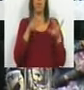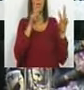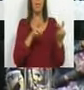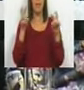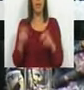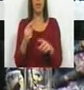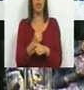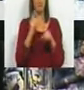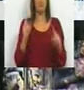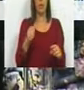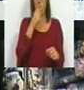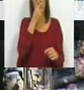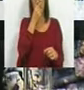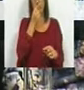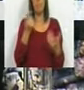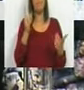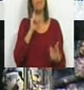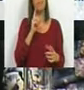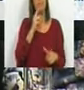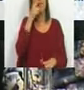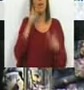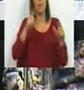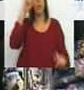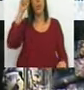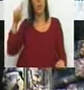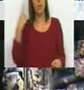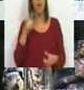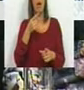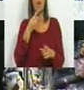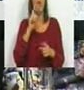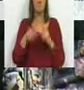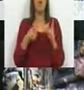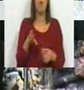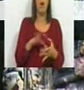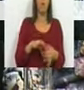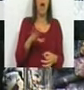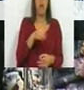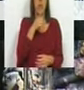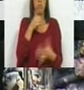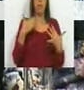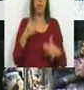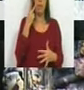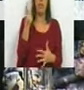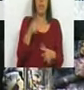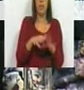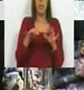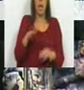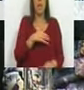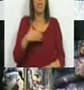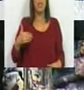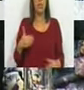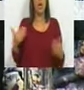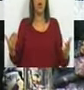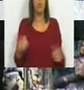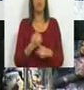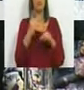matéria, porque é importante que as pessoas saibam com o que é que podem contar numa área tão decisiva nas suas vidas como a área da saúde